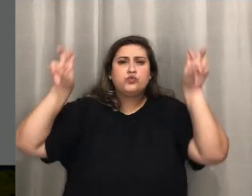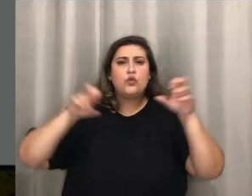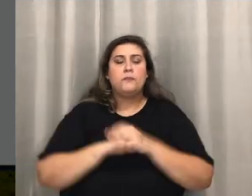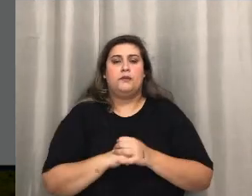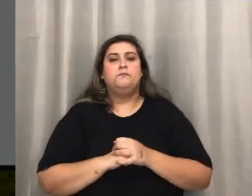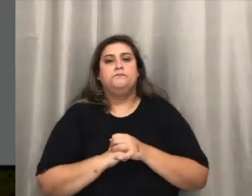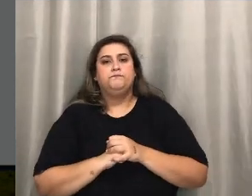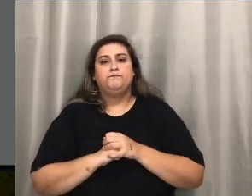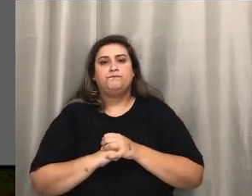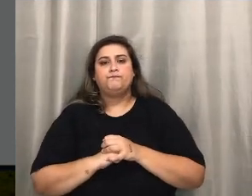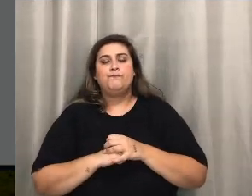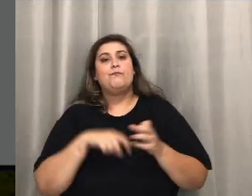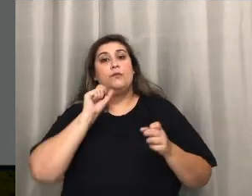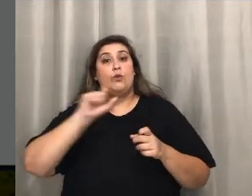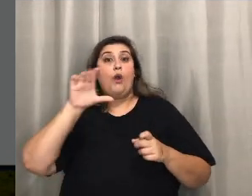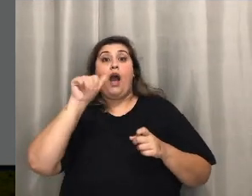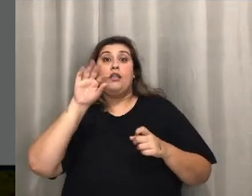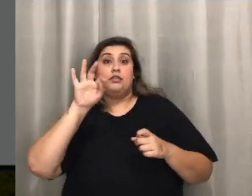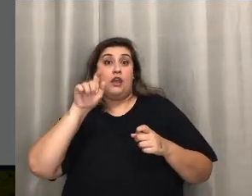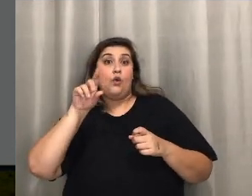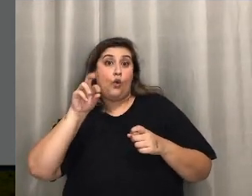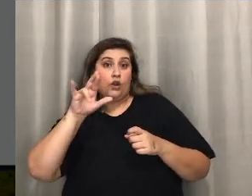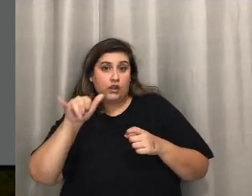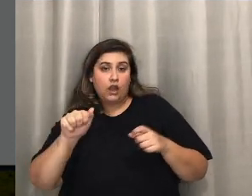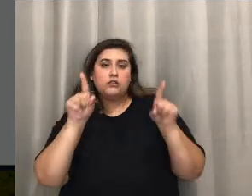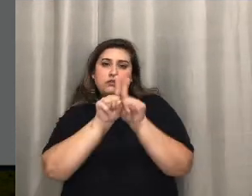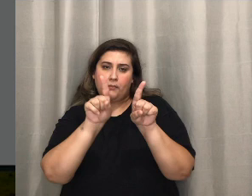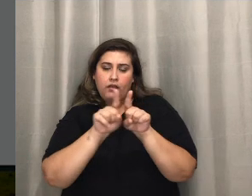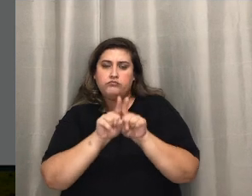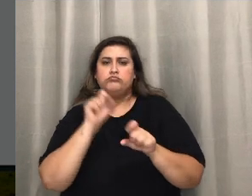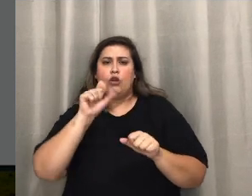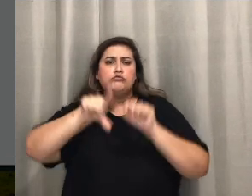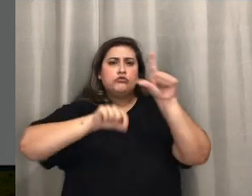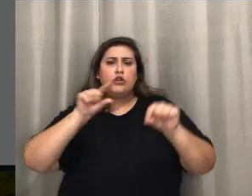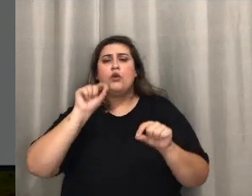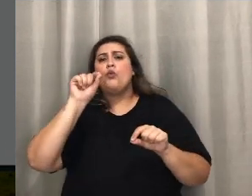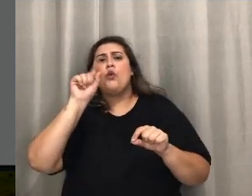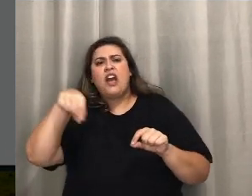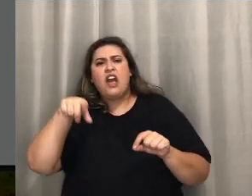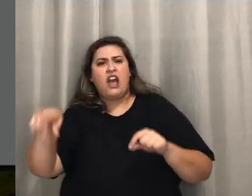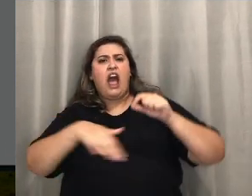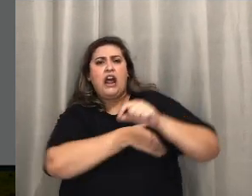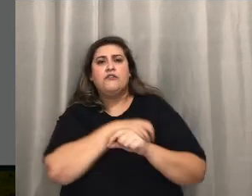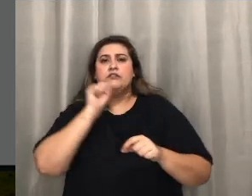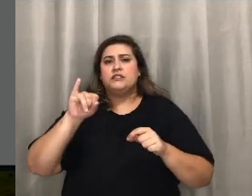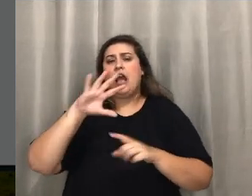seu podcast. A categoria do podcast, você pode escolher do que se trata